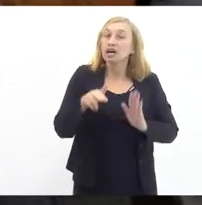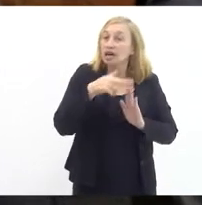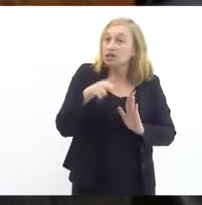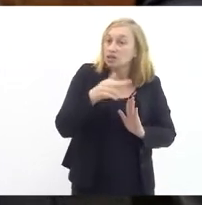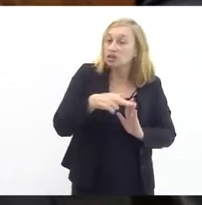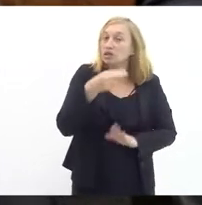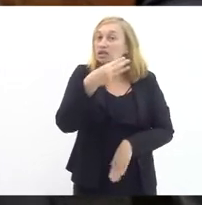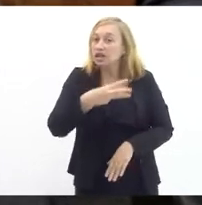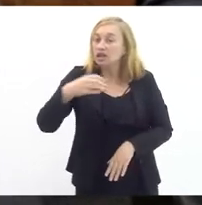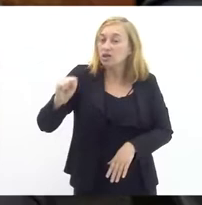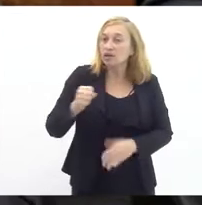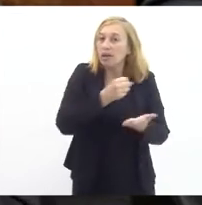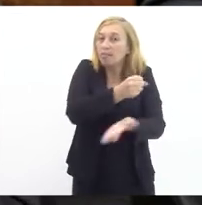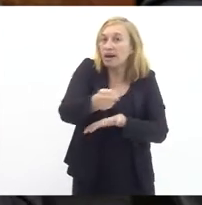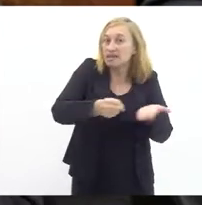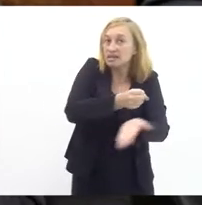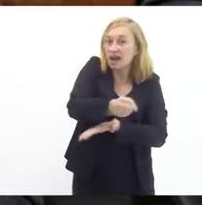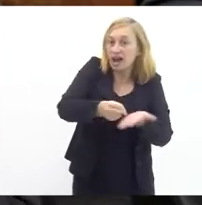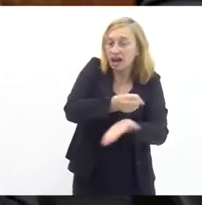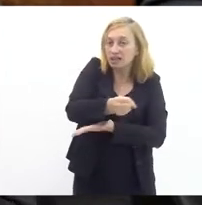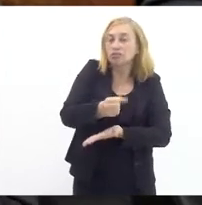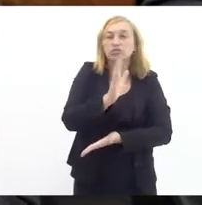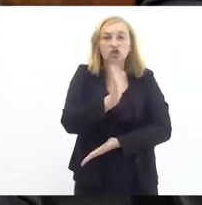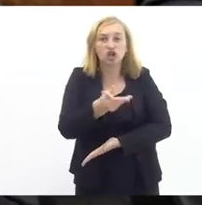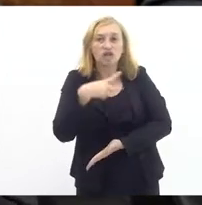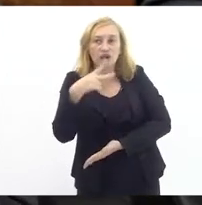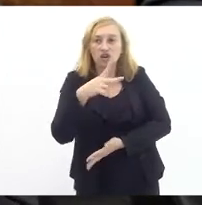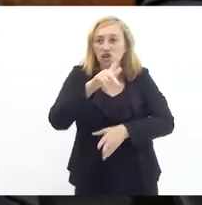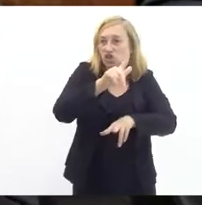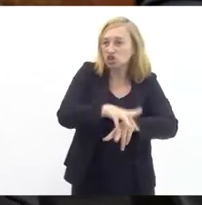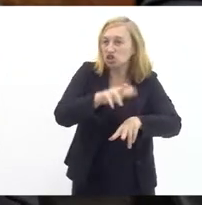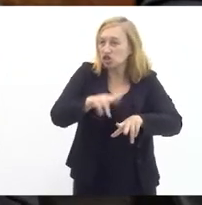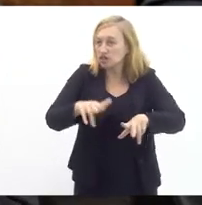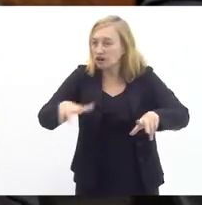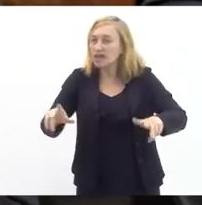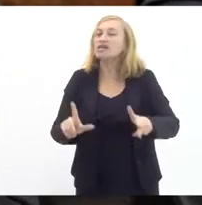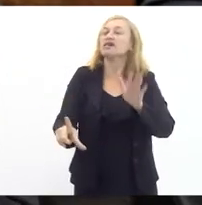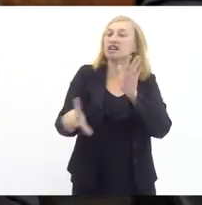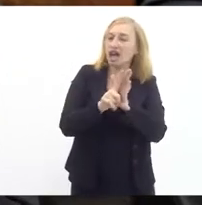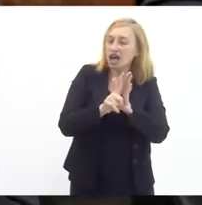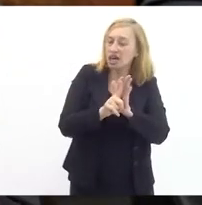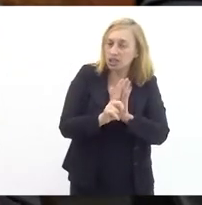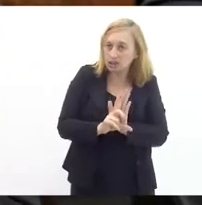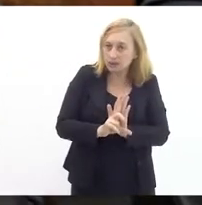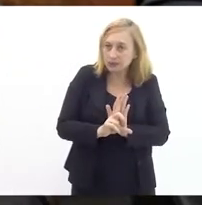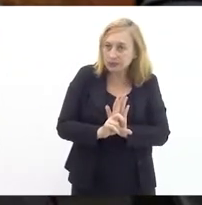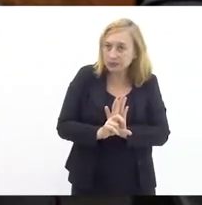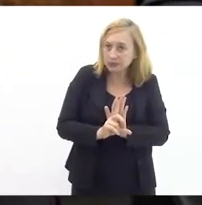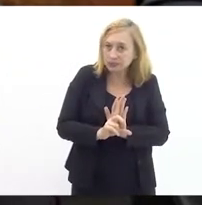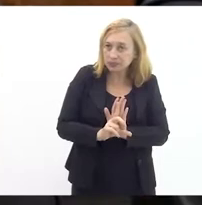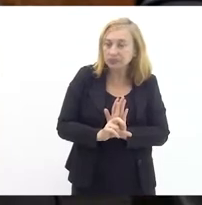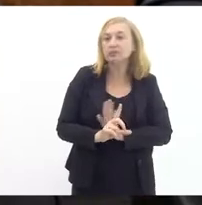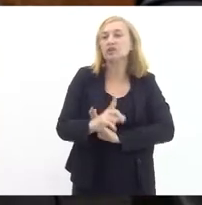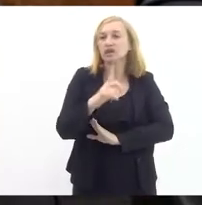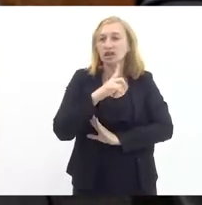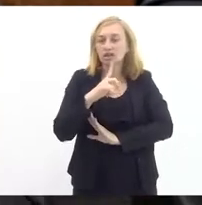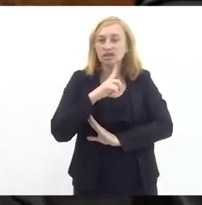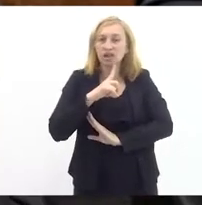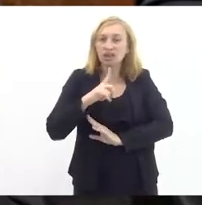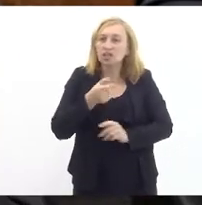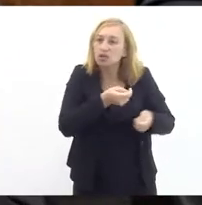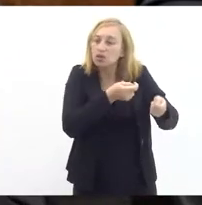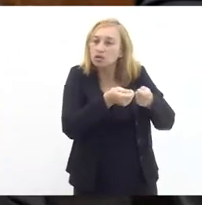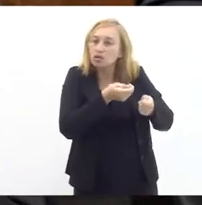A resolução de 38 ela é baseada, como ele disse, em diversas legislações que existem regulando